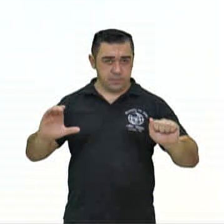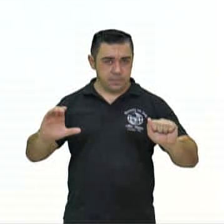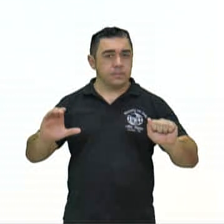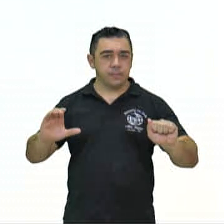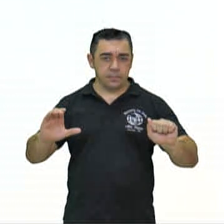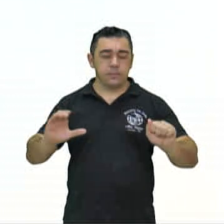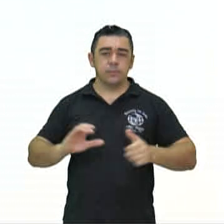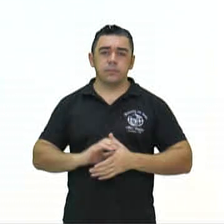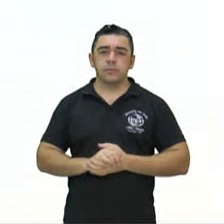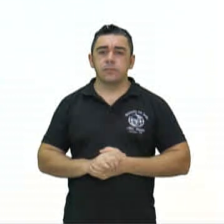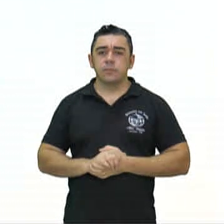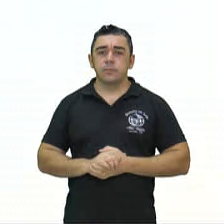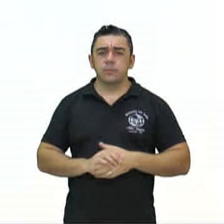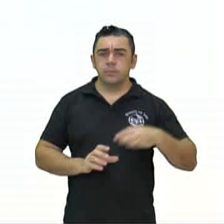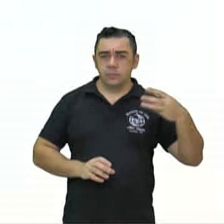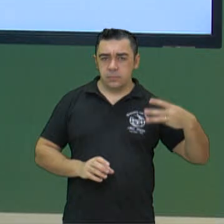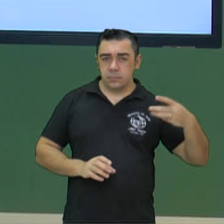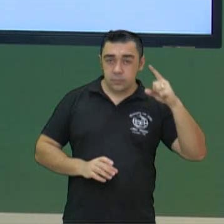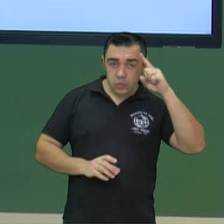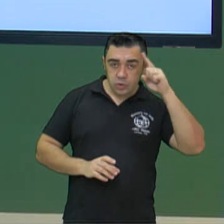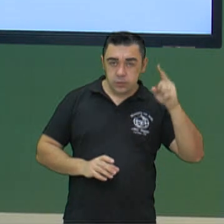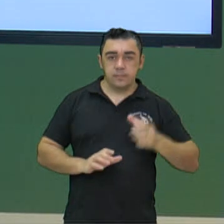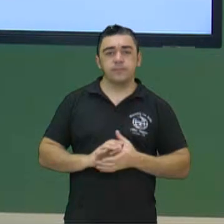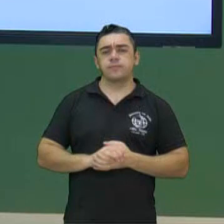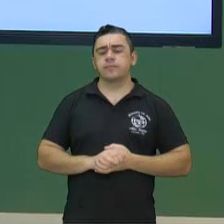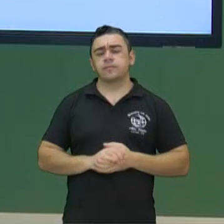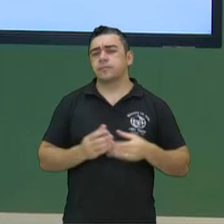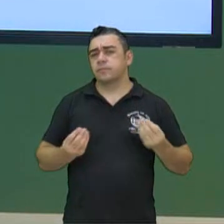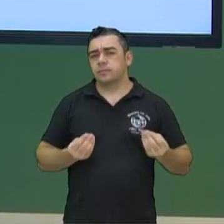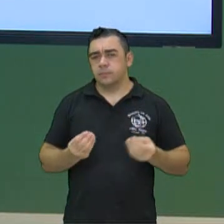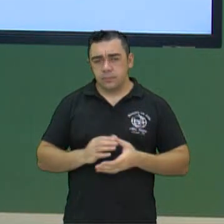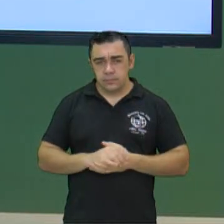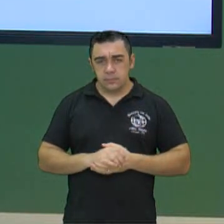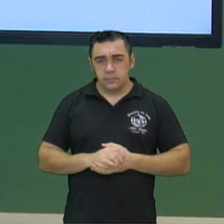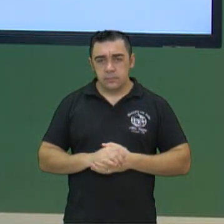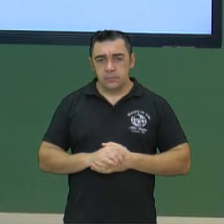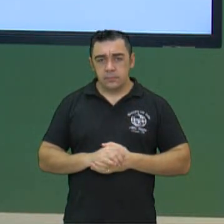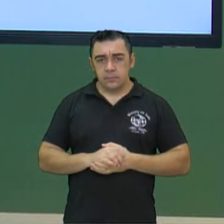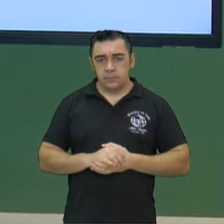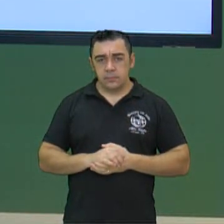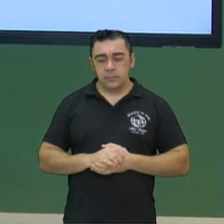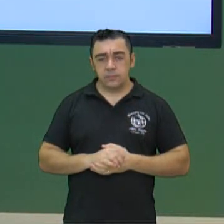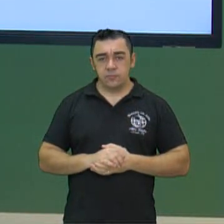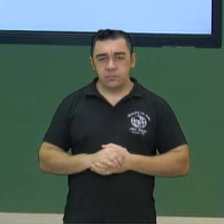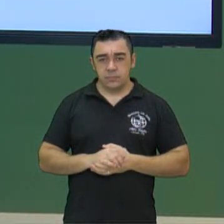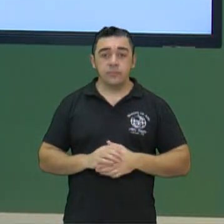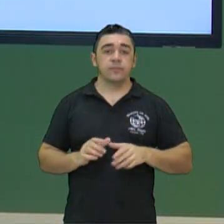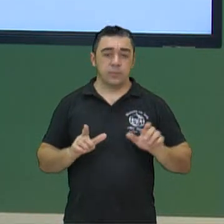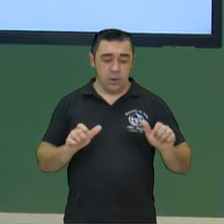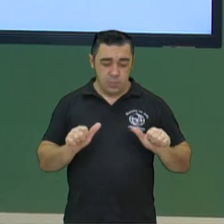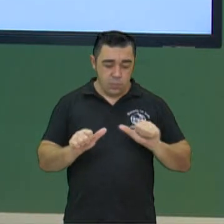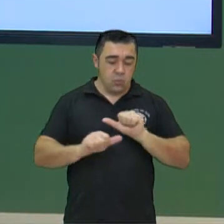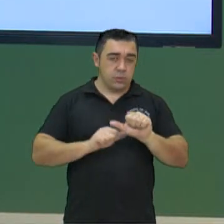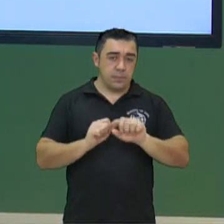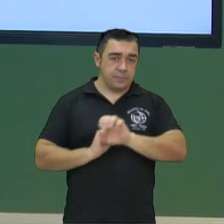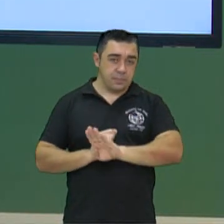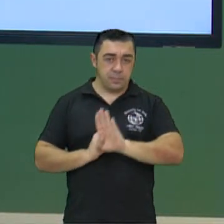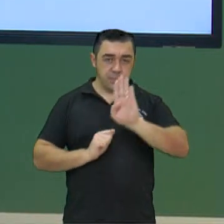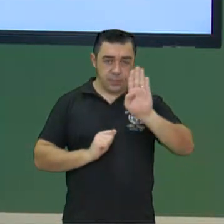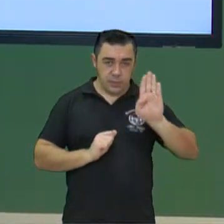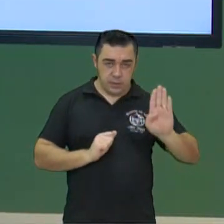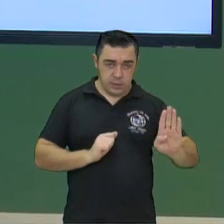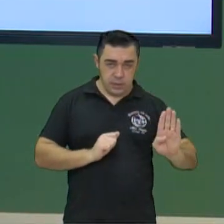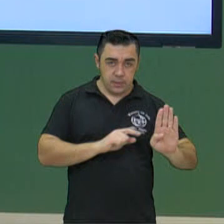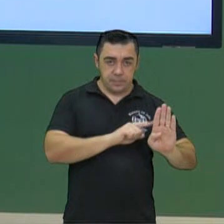a Carol. E no terceiro dia, como que a gente poderia fazer? A gente poderia trazer a Bia para sentar no lugar da